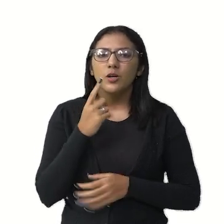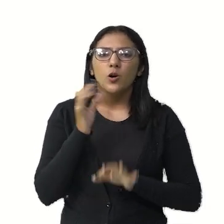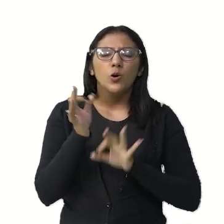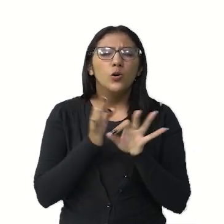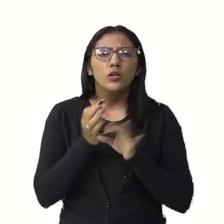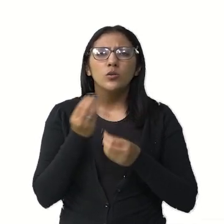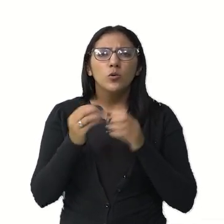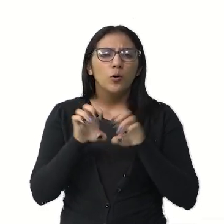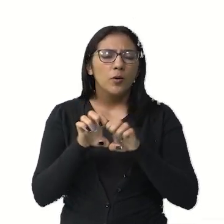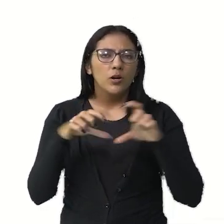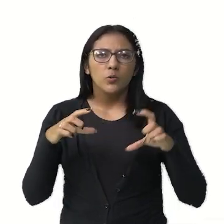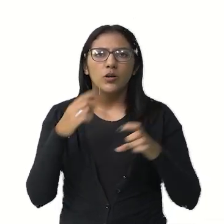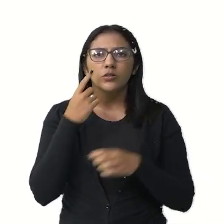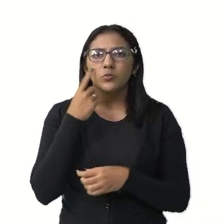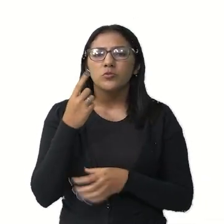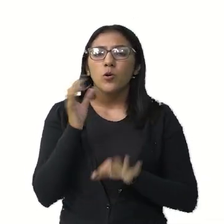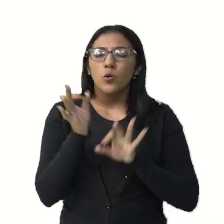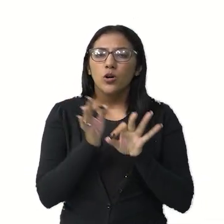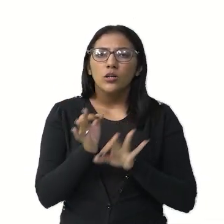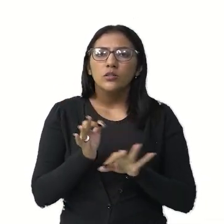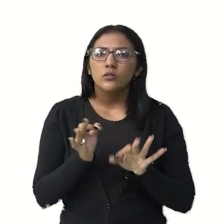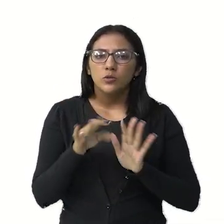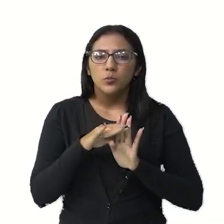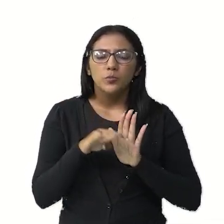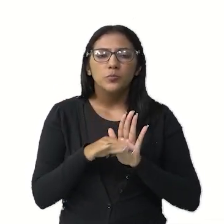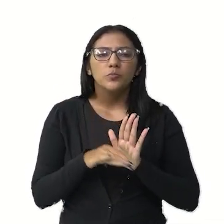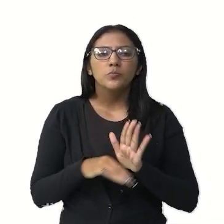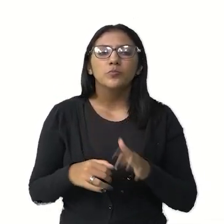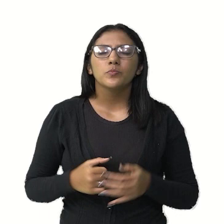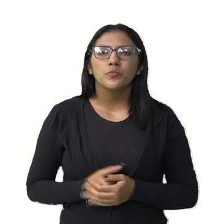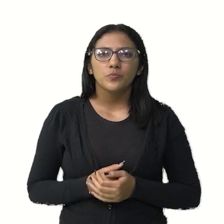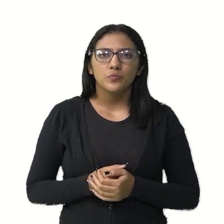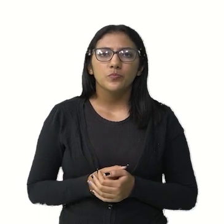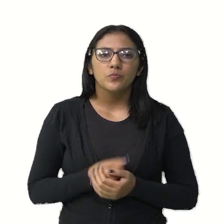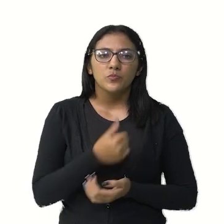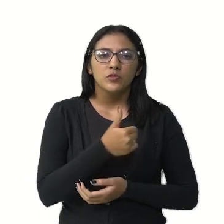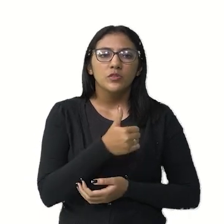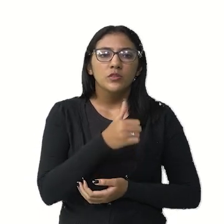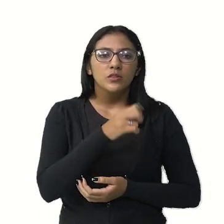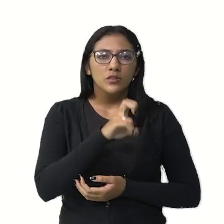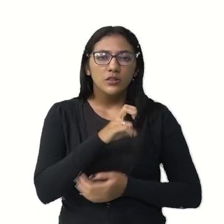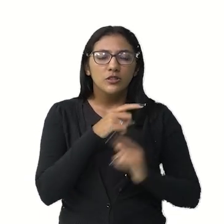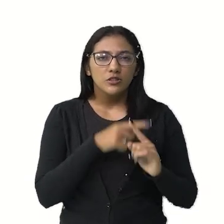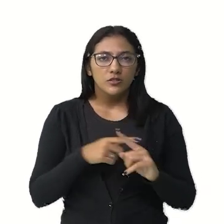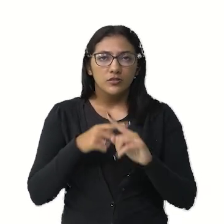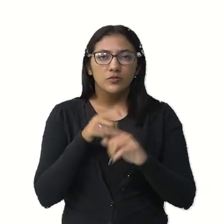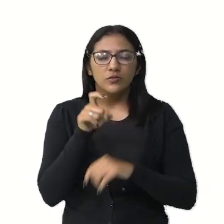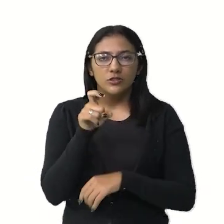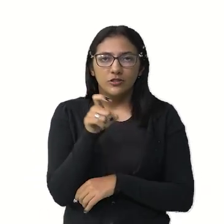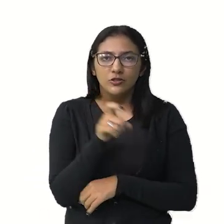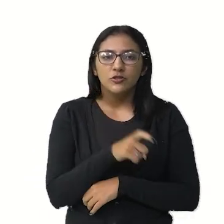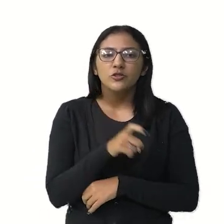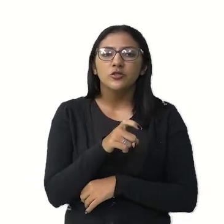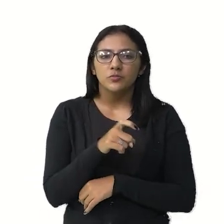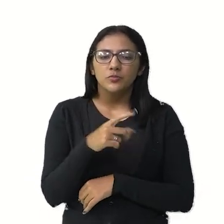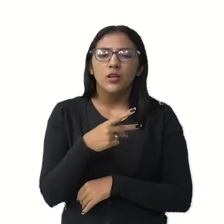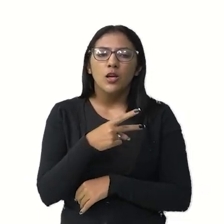extremos. Olha só. Vamos ter então 15 multiplicado